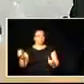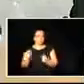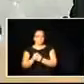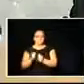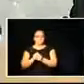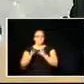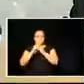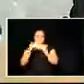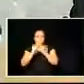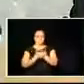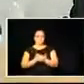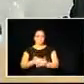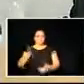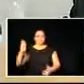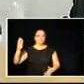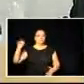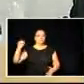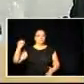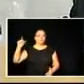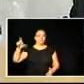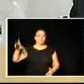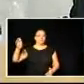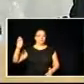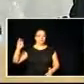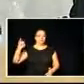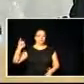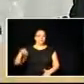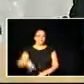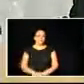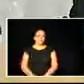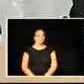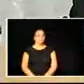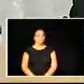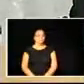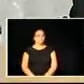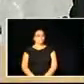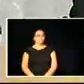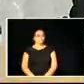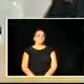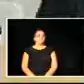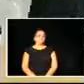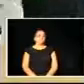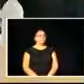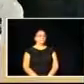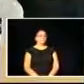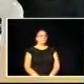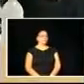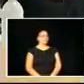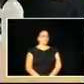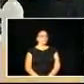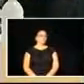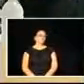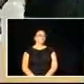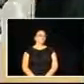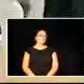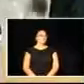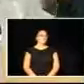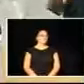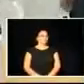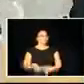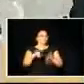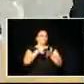de maio do corrente ano a todos os servidores da Unital e da Escola Alfredo José